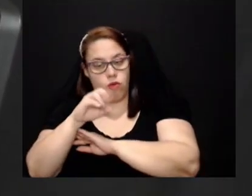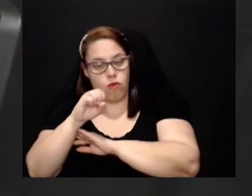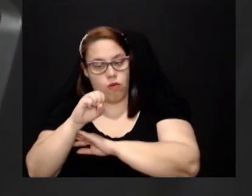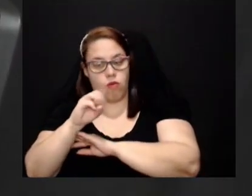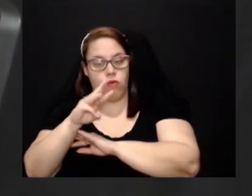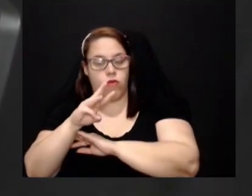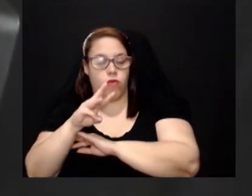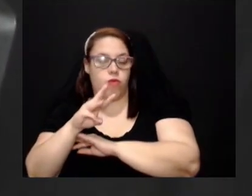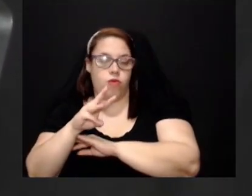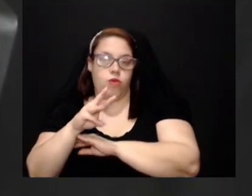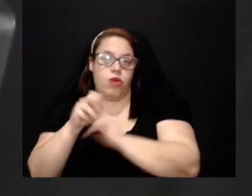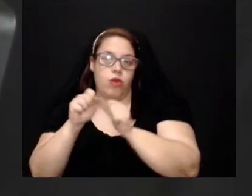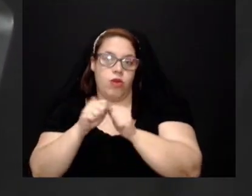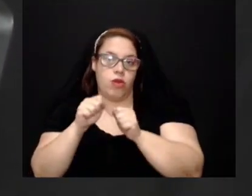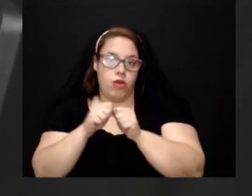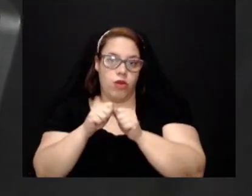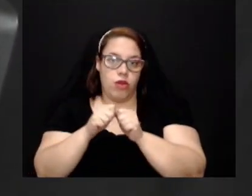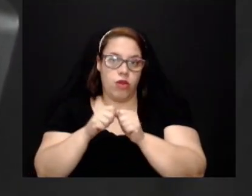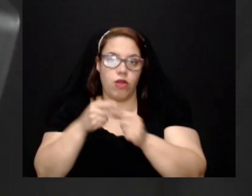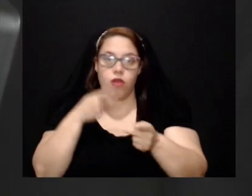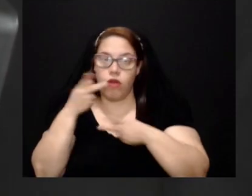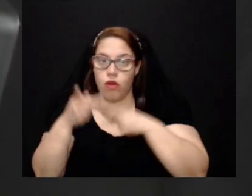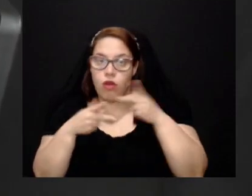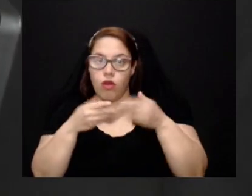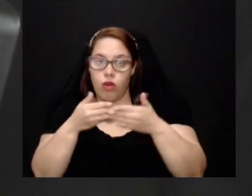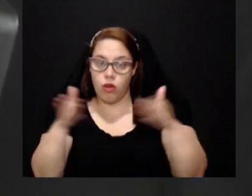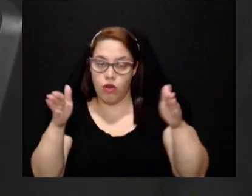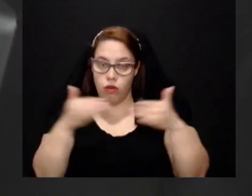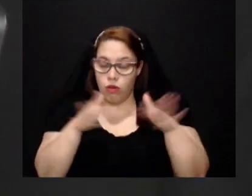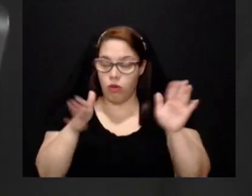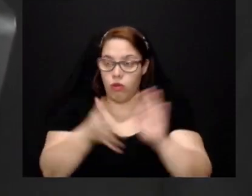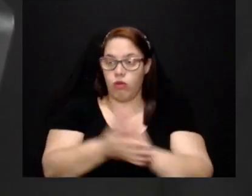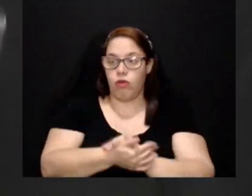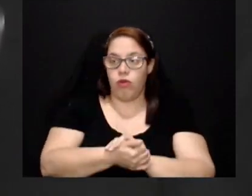faziam lá as vozes de abertura, então eu chegava lá,